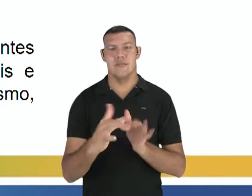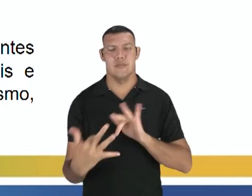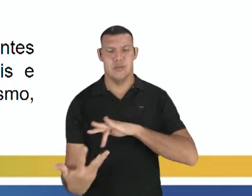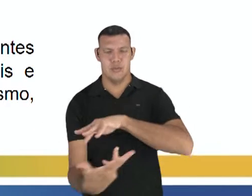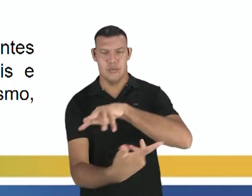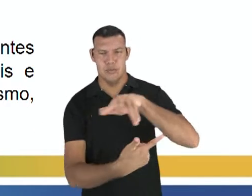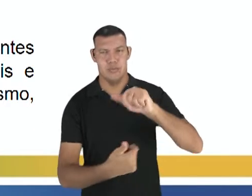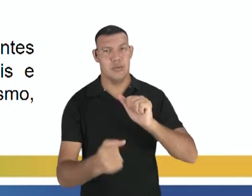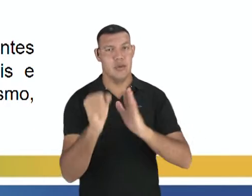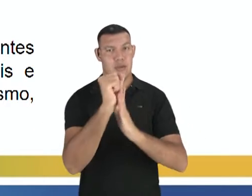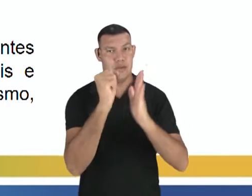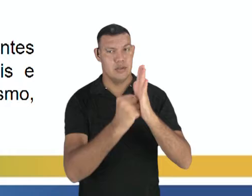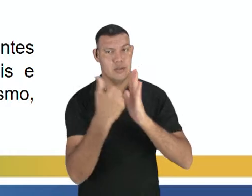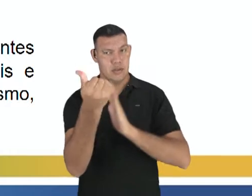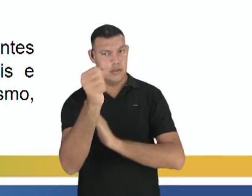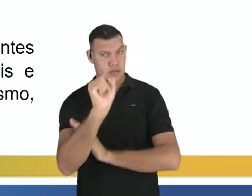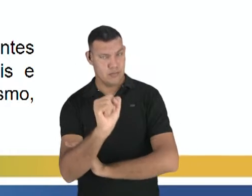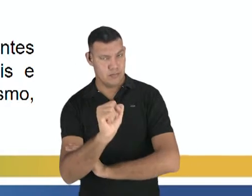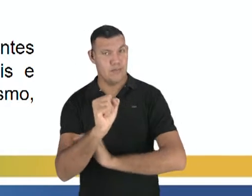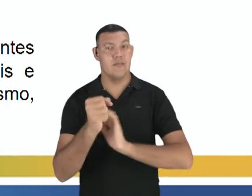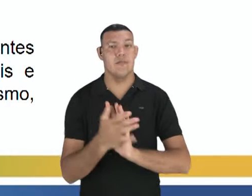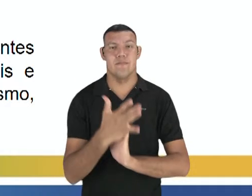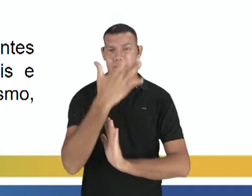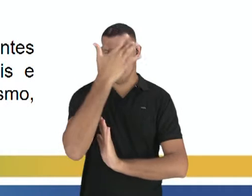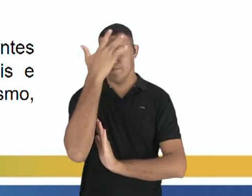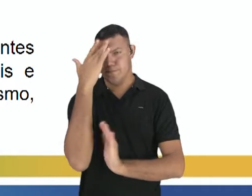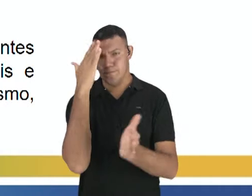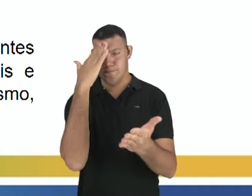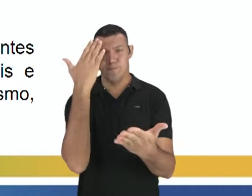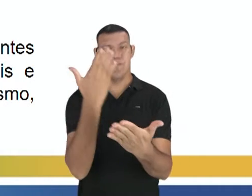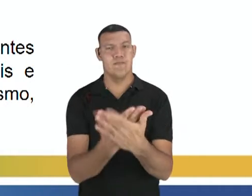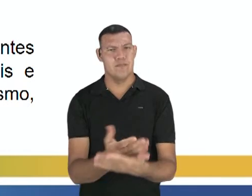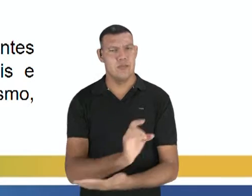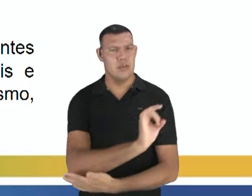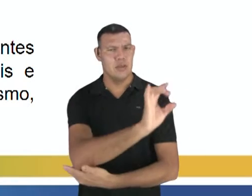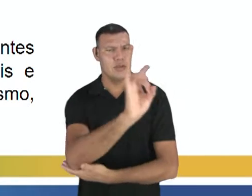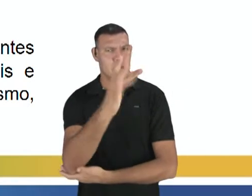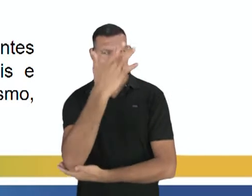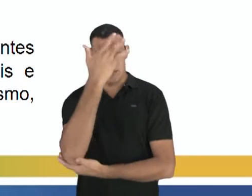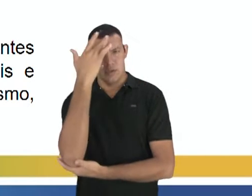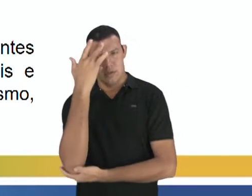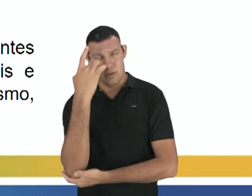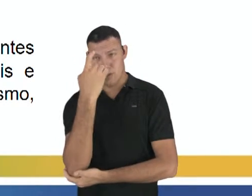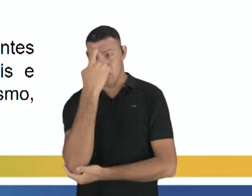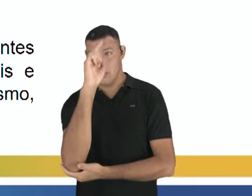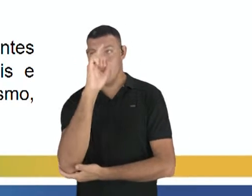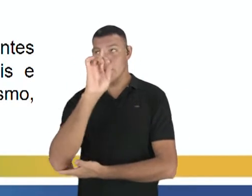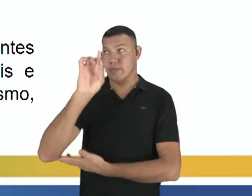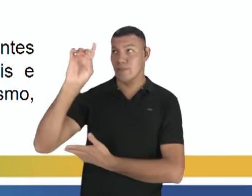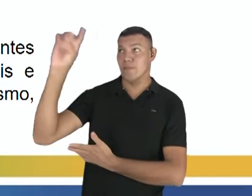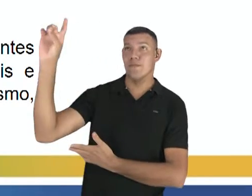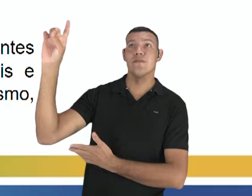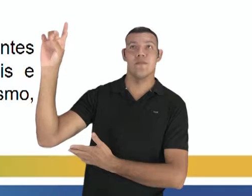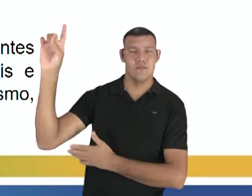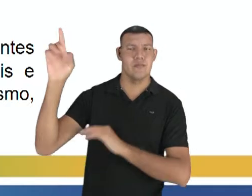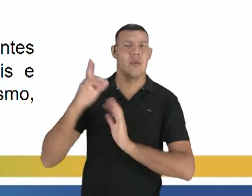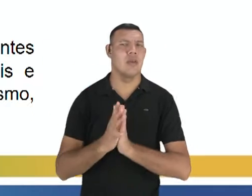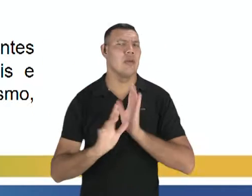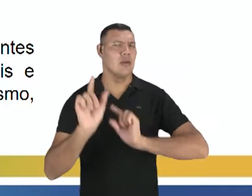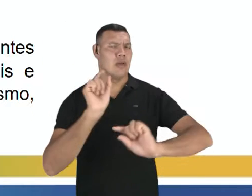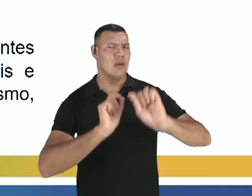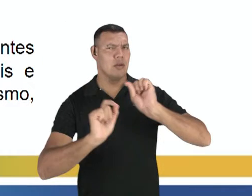século XVIII, as pessoas acreditavam que cada ser vivo havia sido criado por Deus, ou seja,